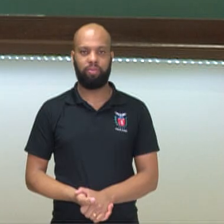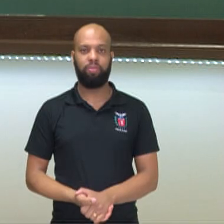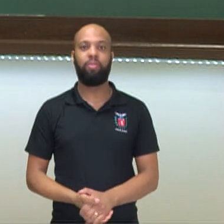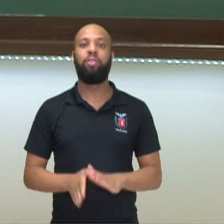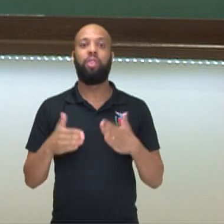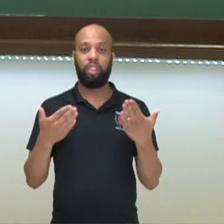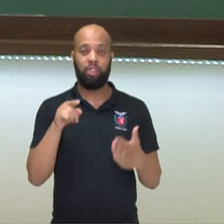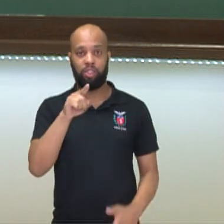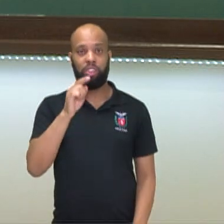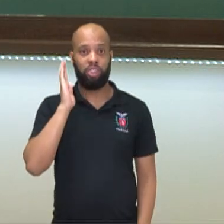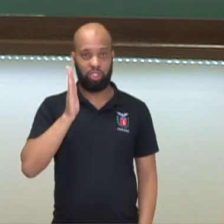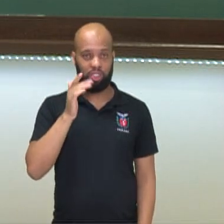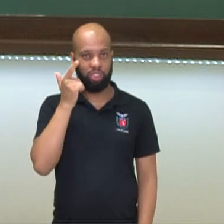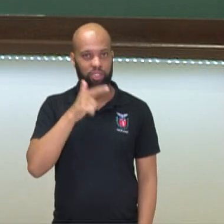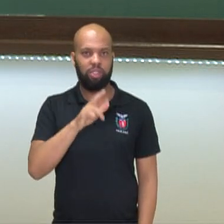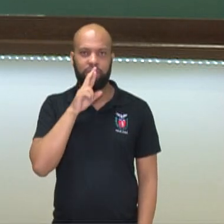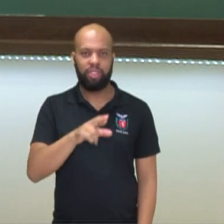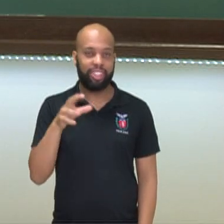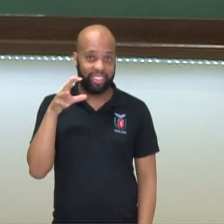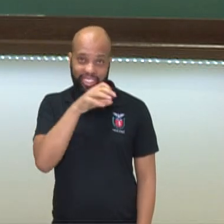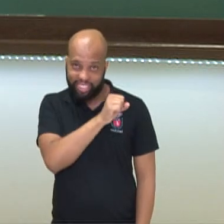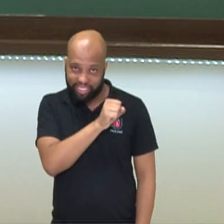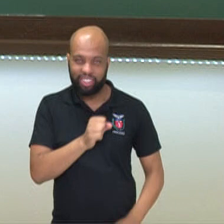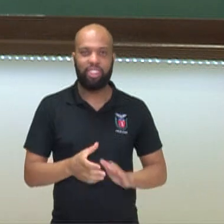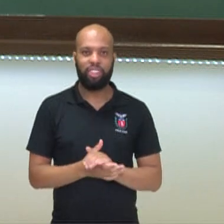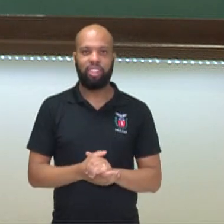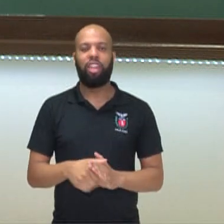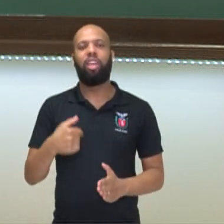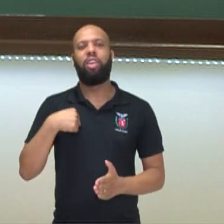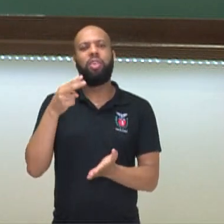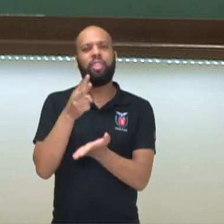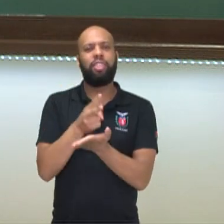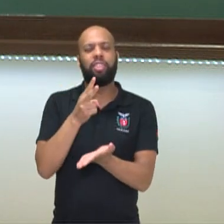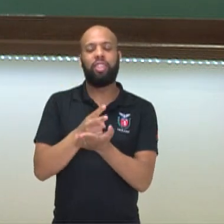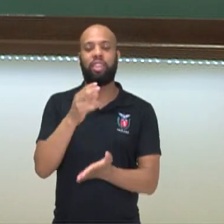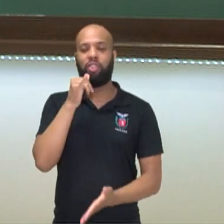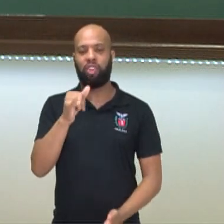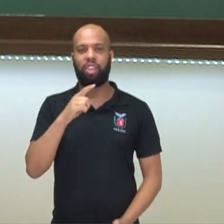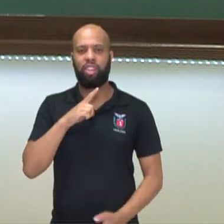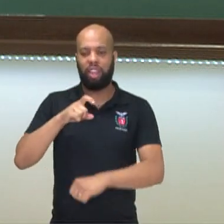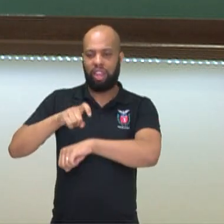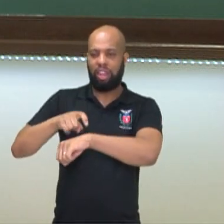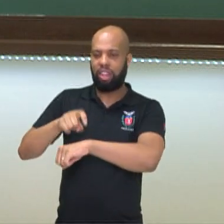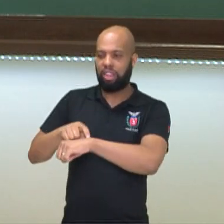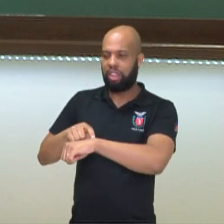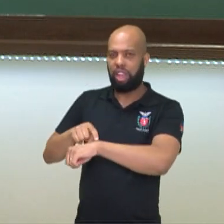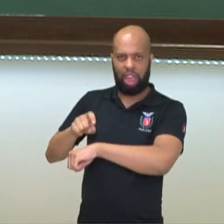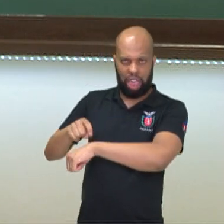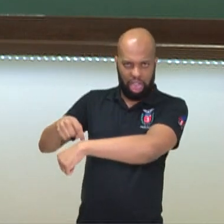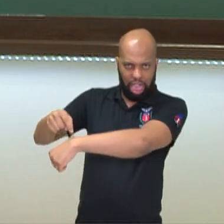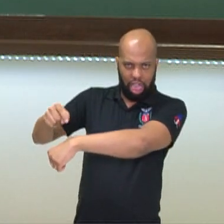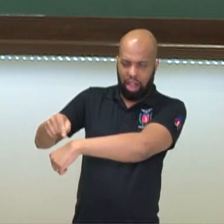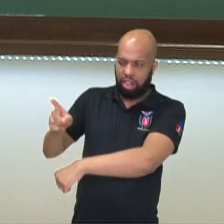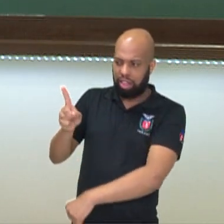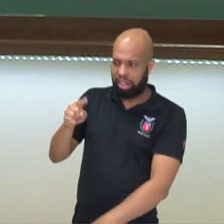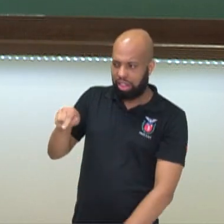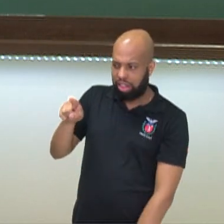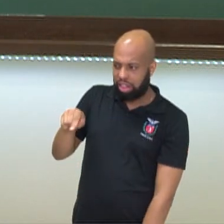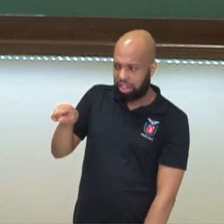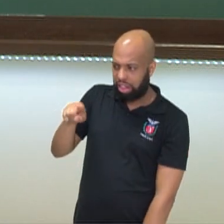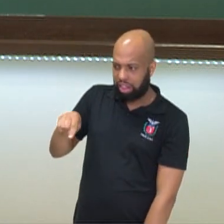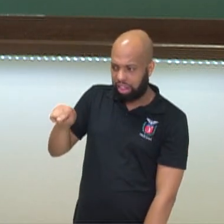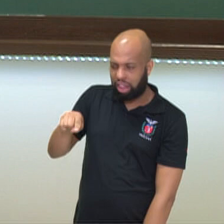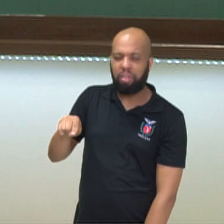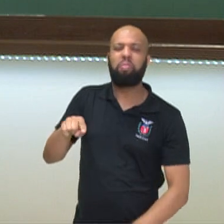Já respondeu, hein? Rapidinho. Eu sempre falo, o tempo que a gente coloca ali é só para deixar, porque vocês respondem